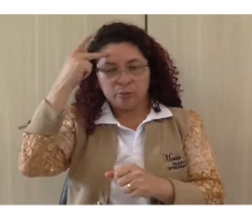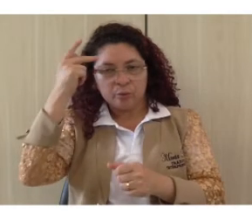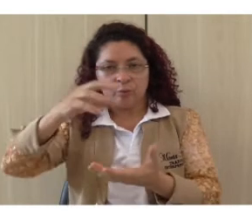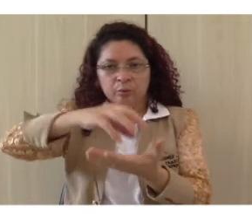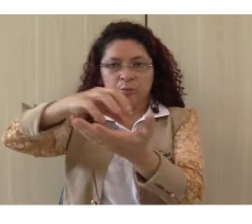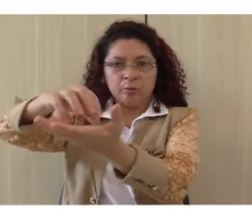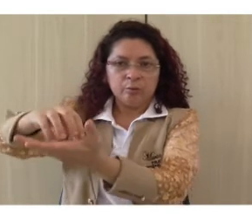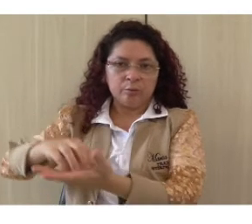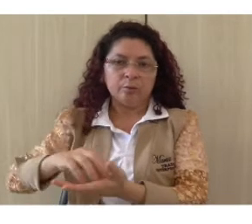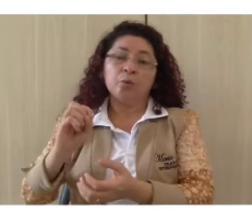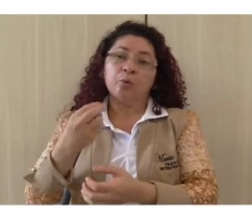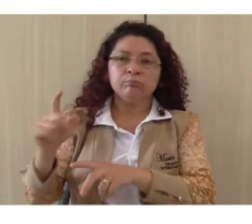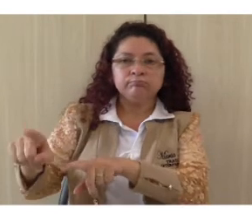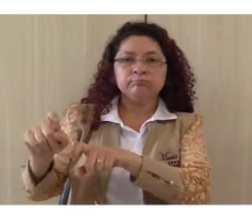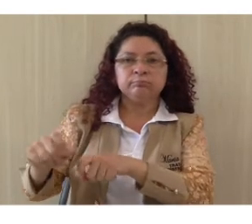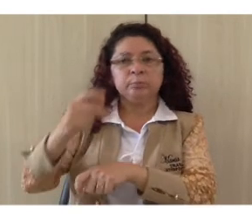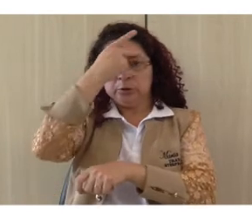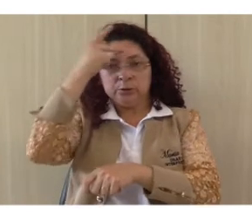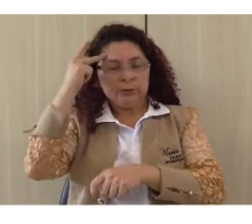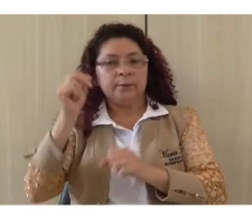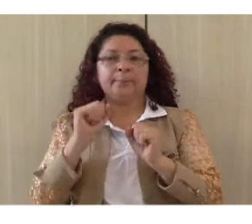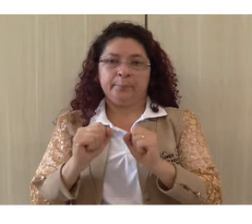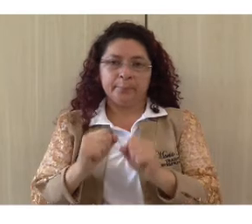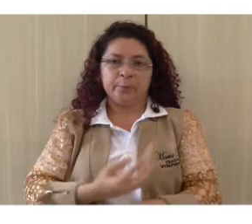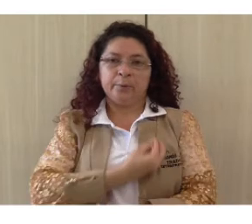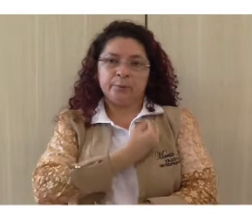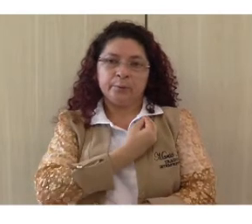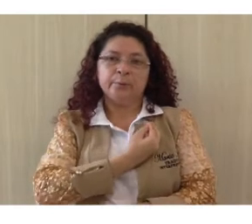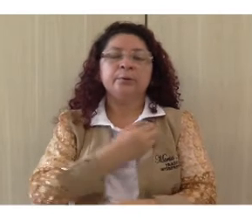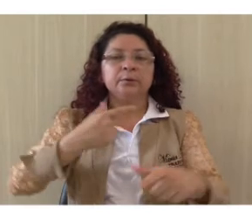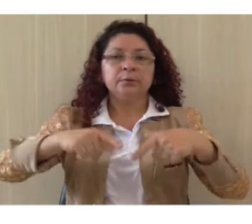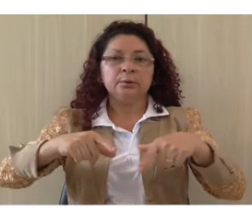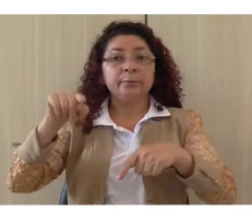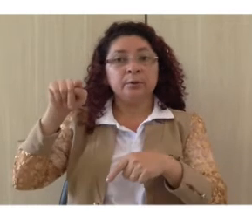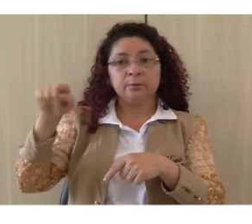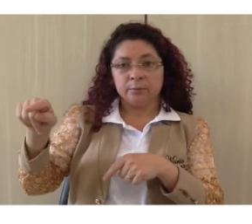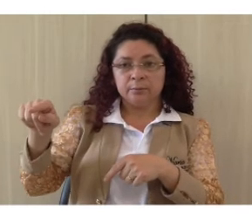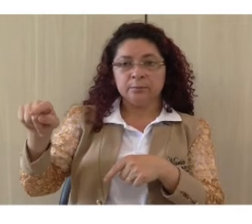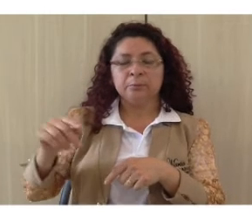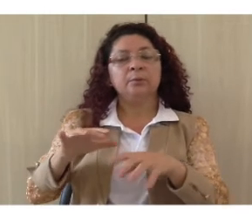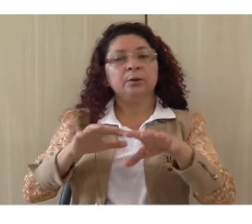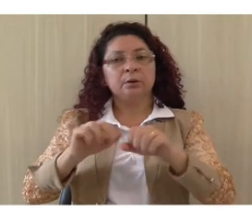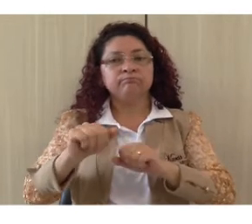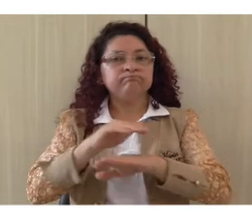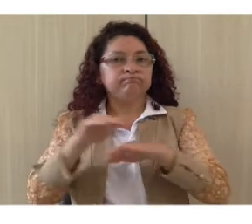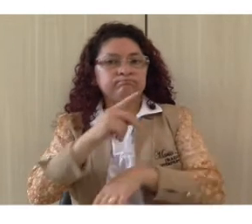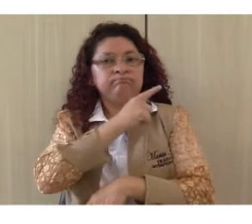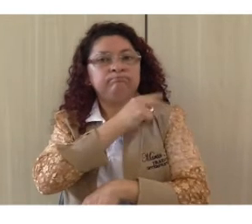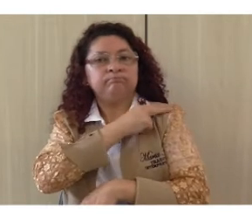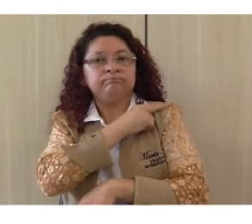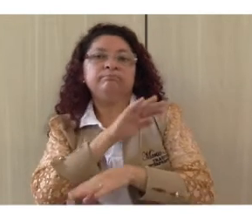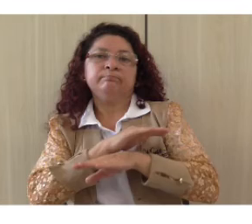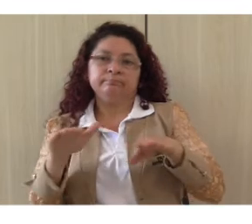população do campo ou aos sujeitos que possuam vínculo com o campo, que tenham concluído o ensino médio e